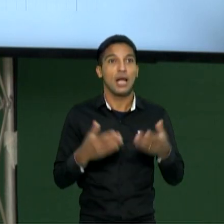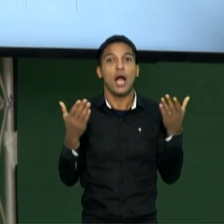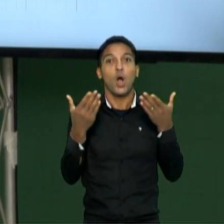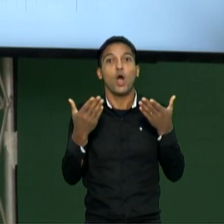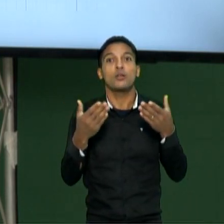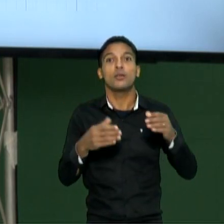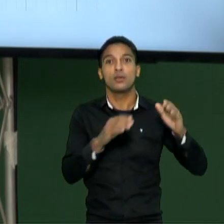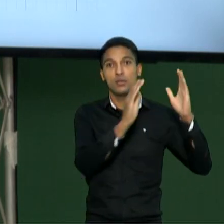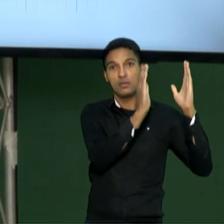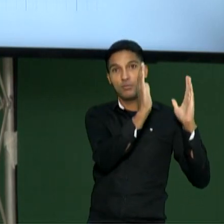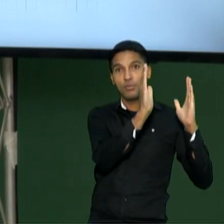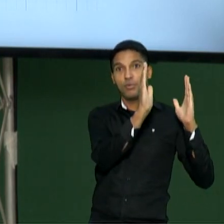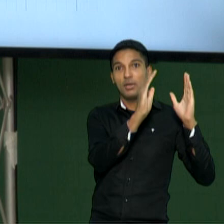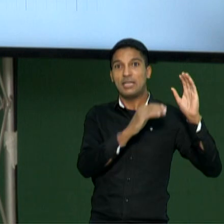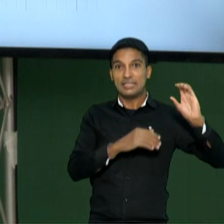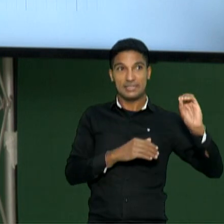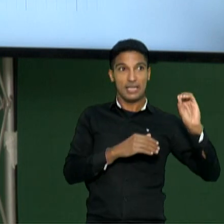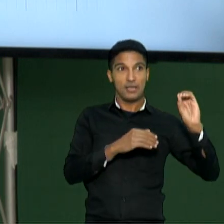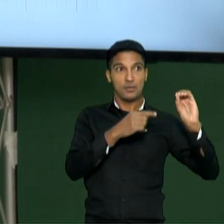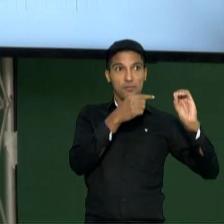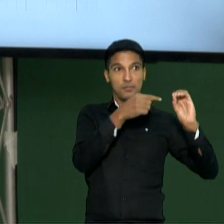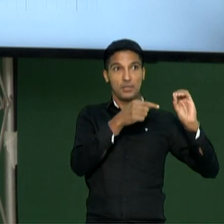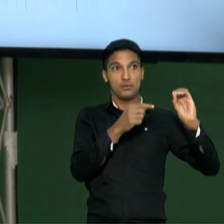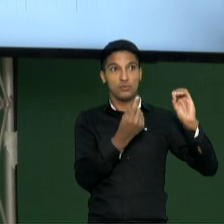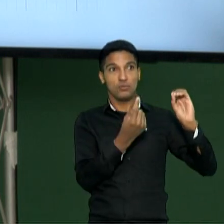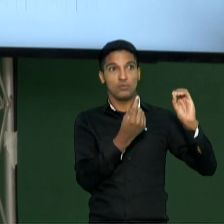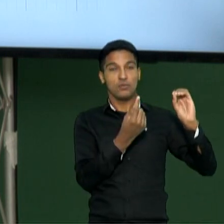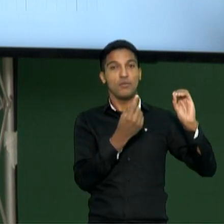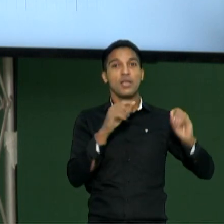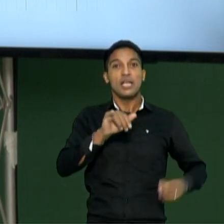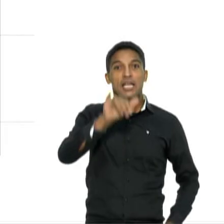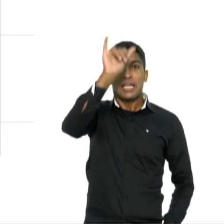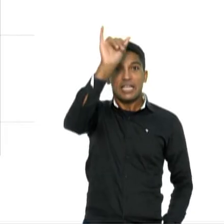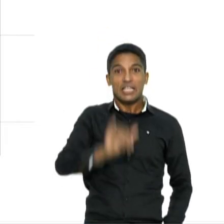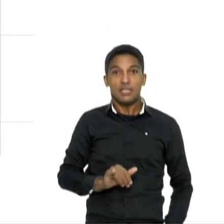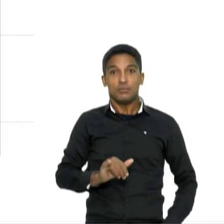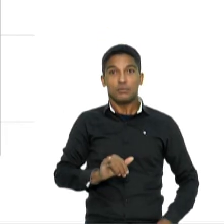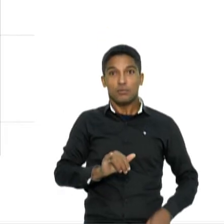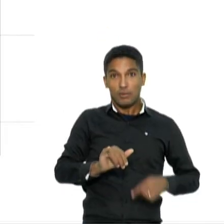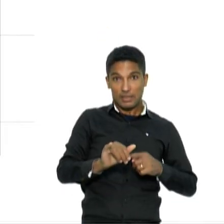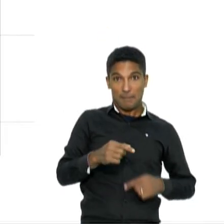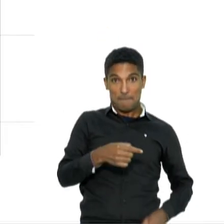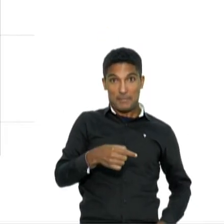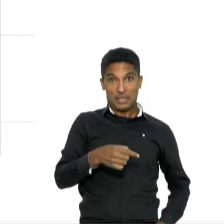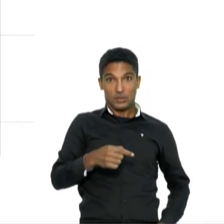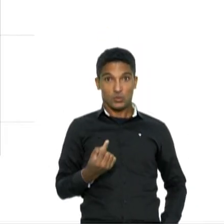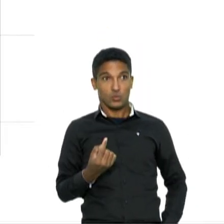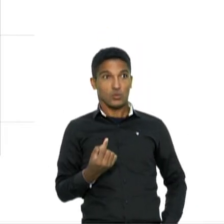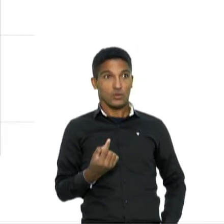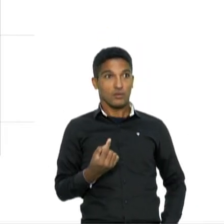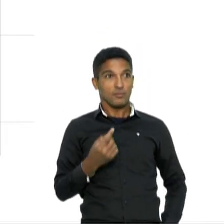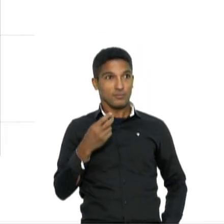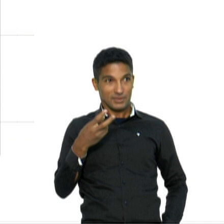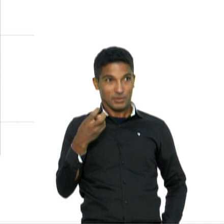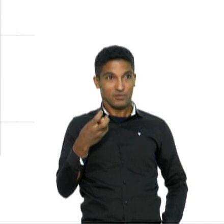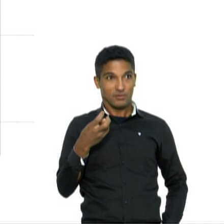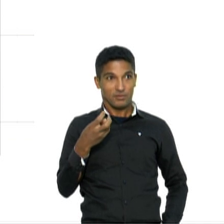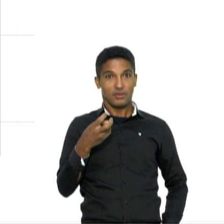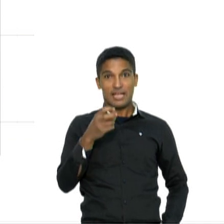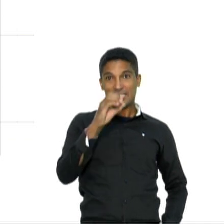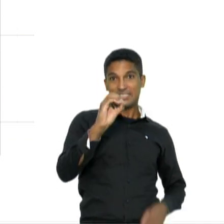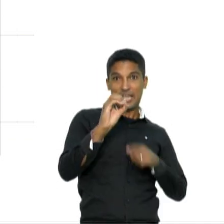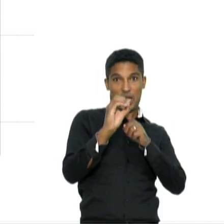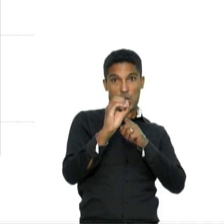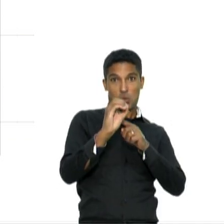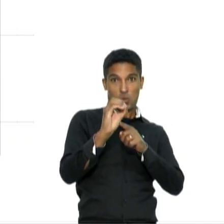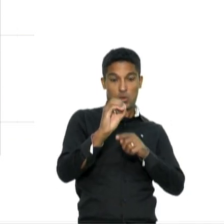y, o y deu menos 1. Então, a gente desce até o menos 1 e aqui vou ter um outro ponto. E os demais, né, a